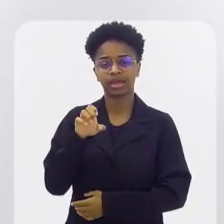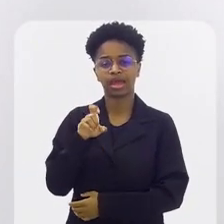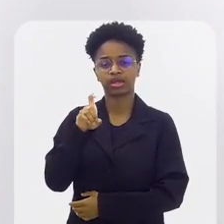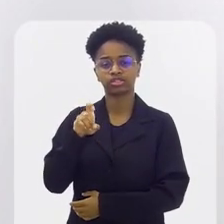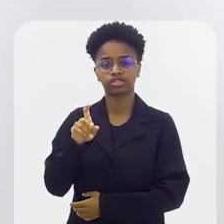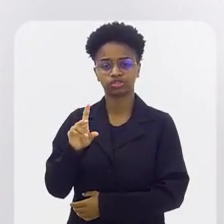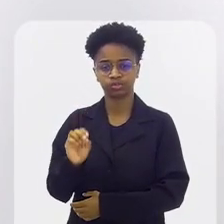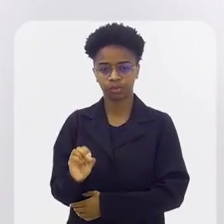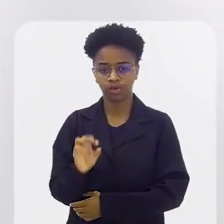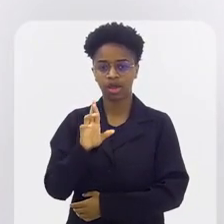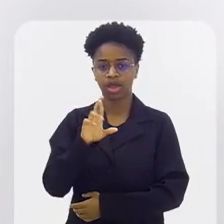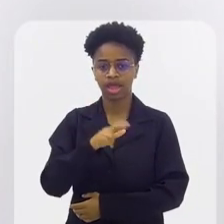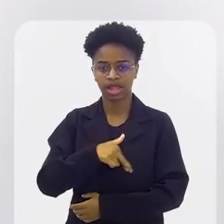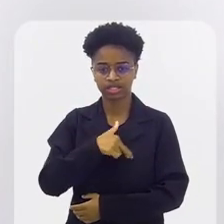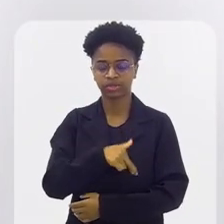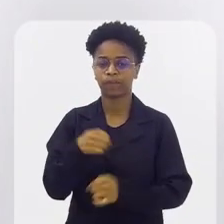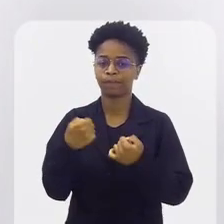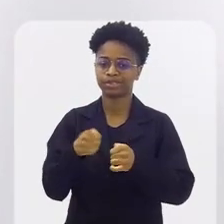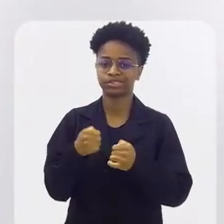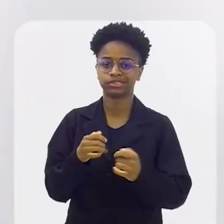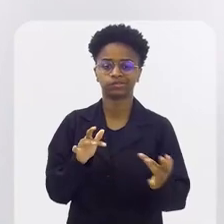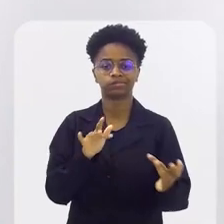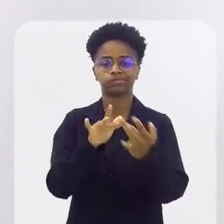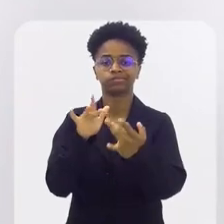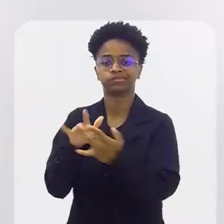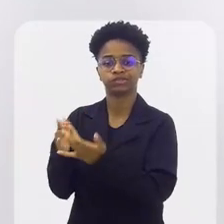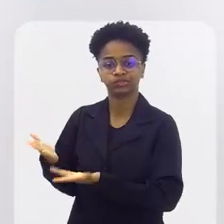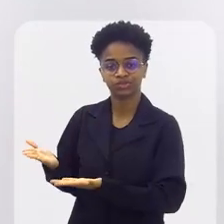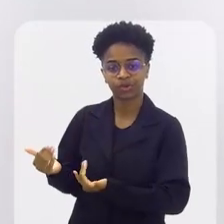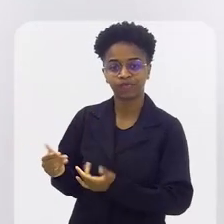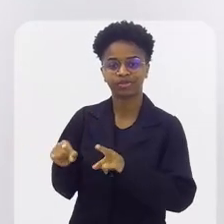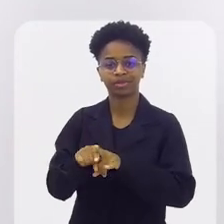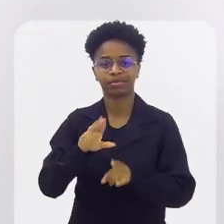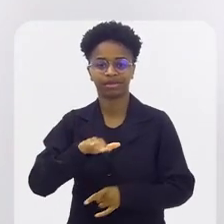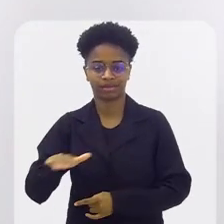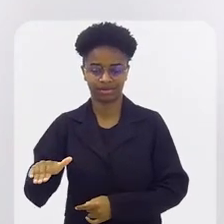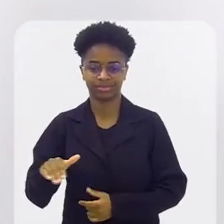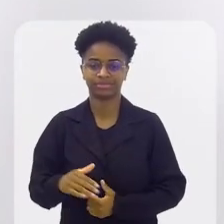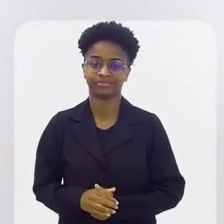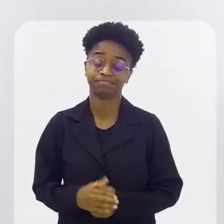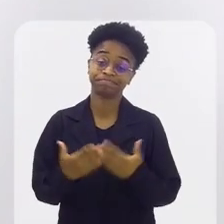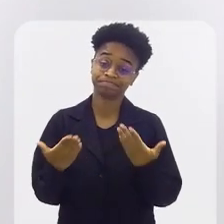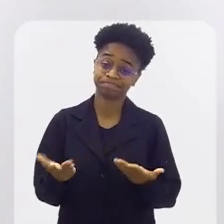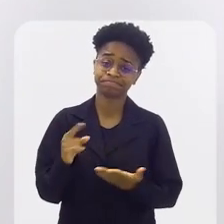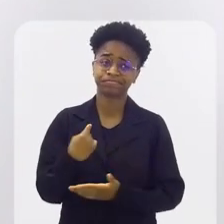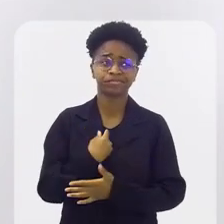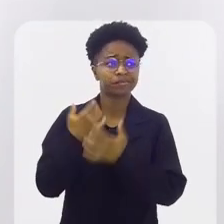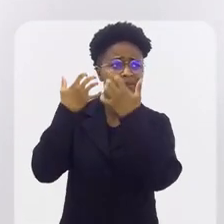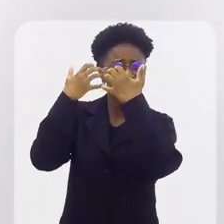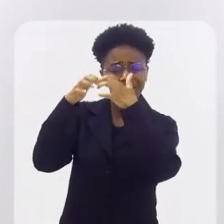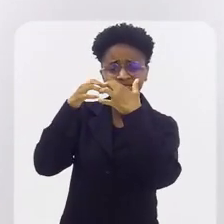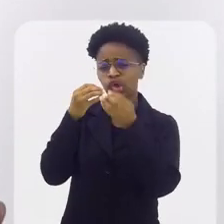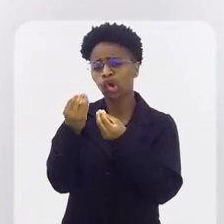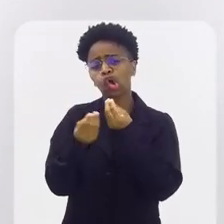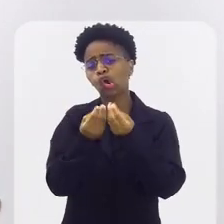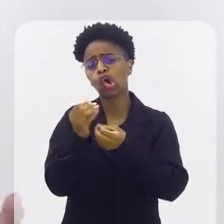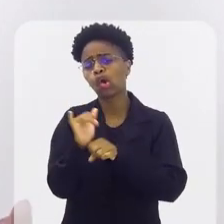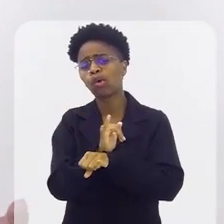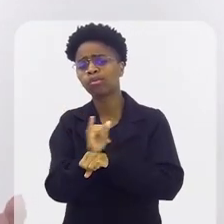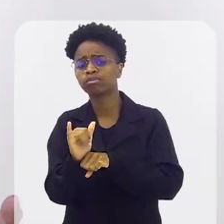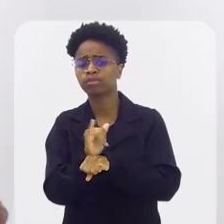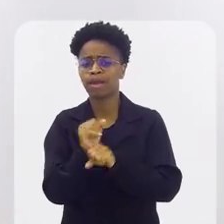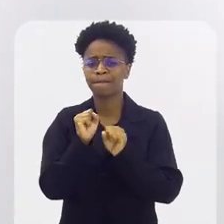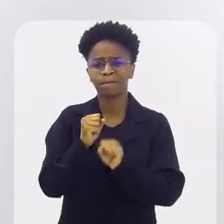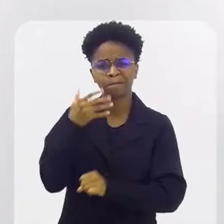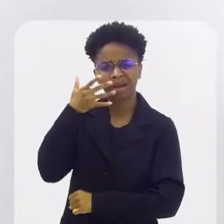está precisando alcançar os jovens, as crianças e os jovens. E ficamos pensando de que